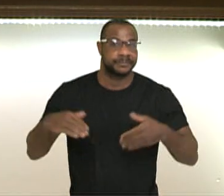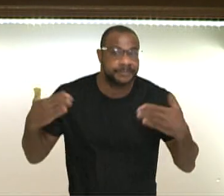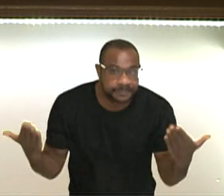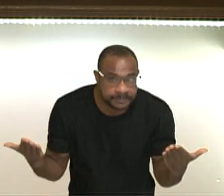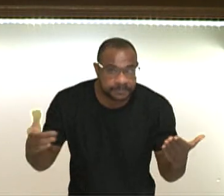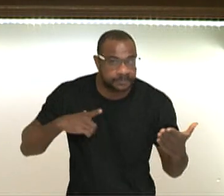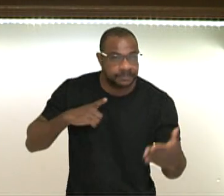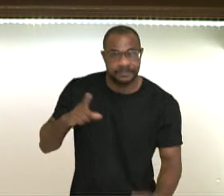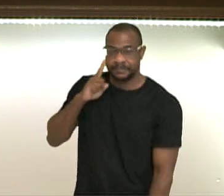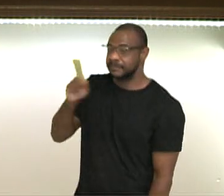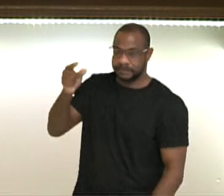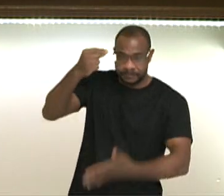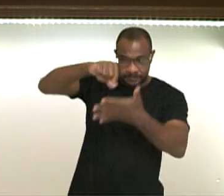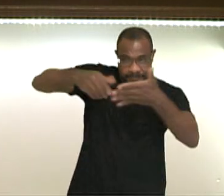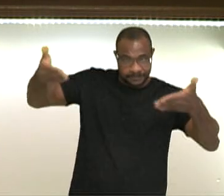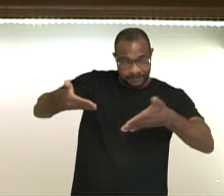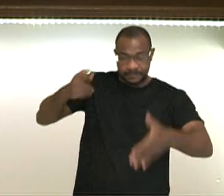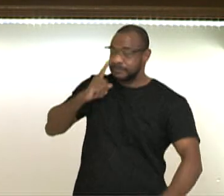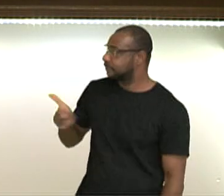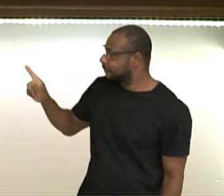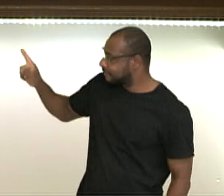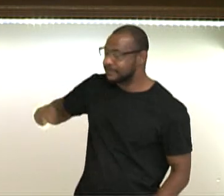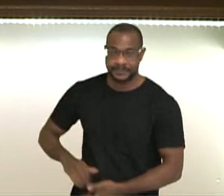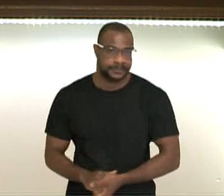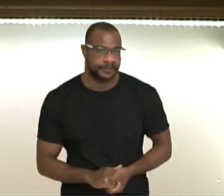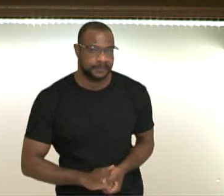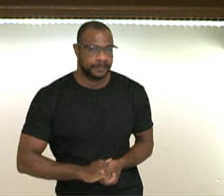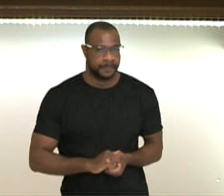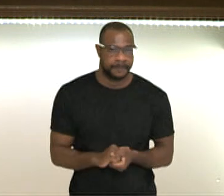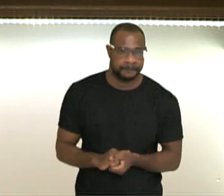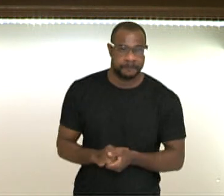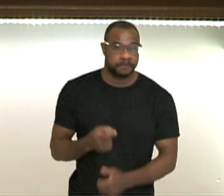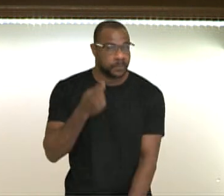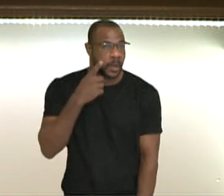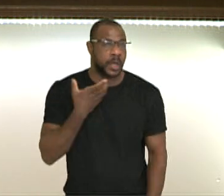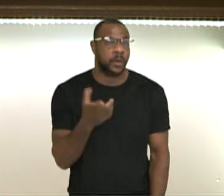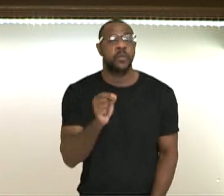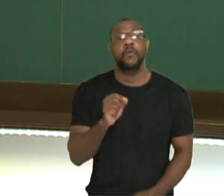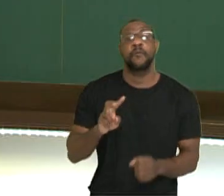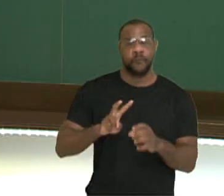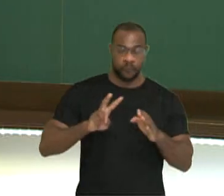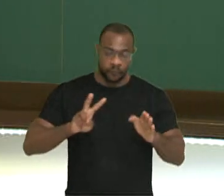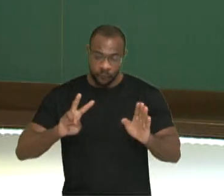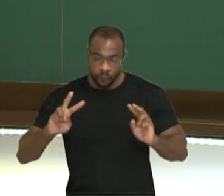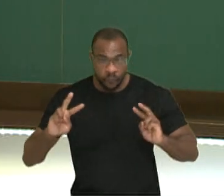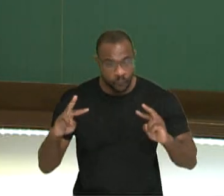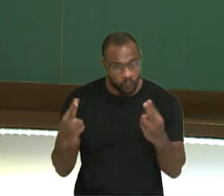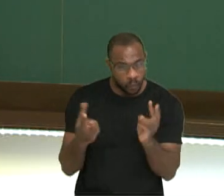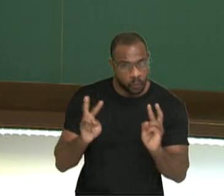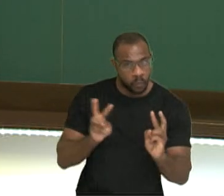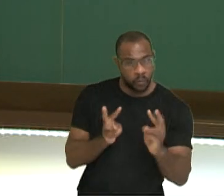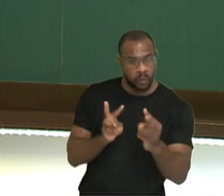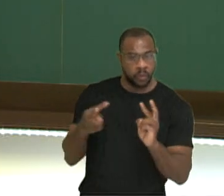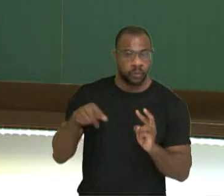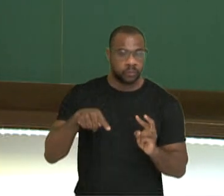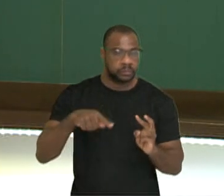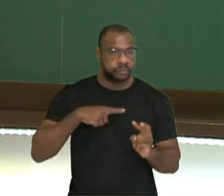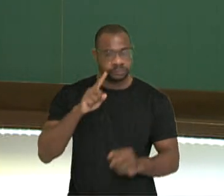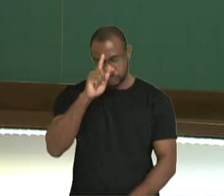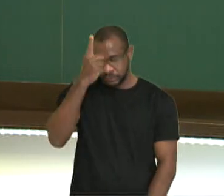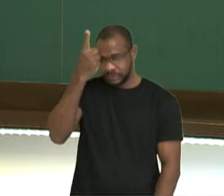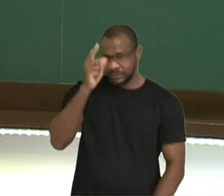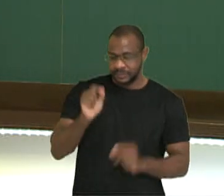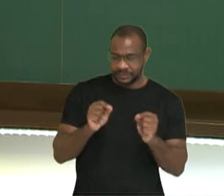Muito bem, gente. Vamos fazer a correção nesse exercício. Olha só. Eu quero o volume da primeira piscina, que está ali com aquelas ideias,